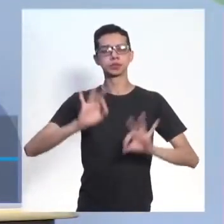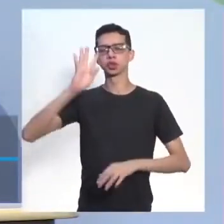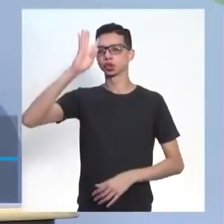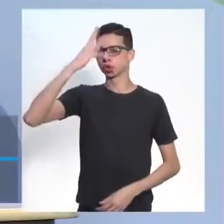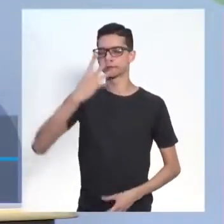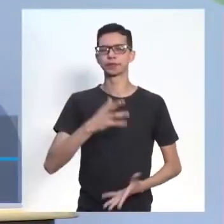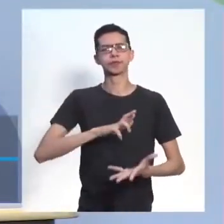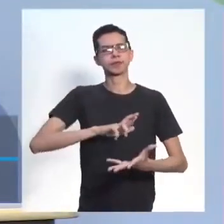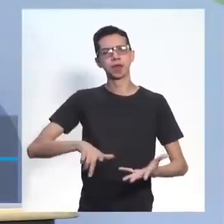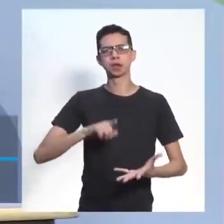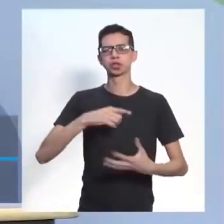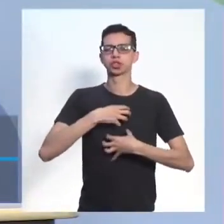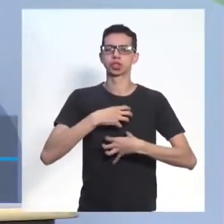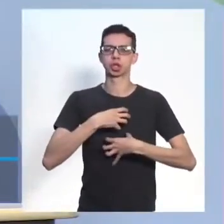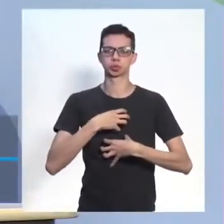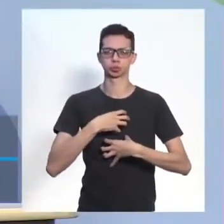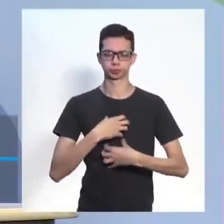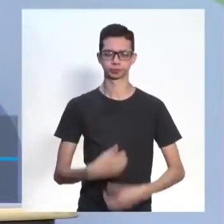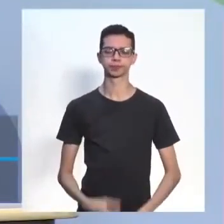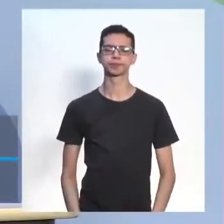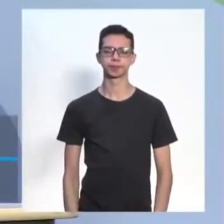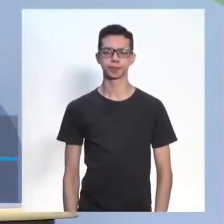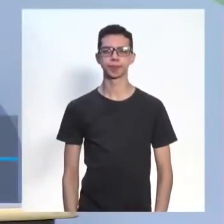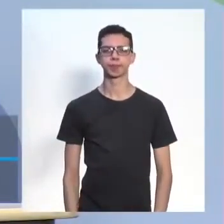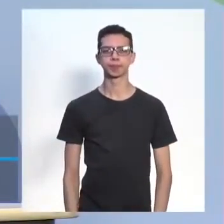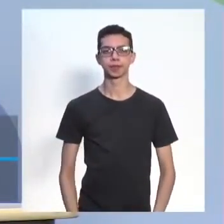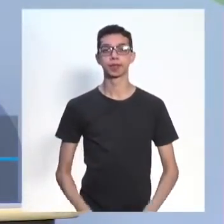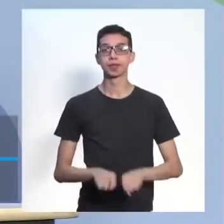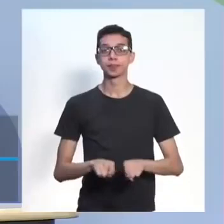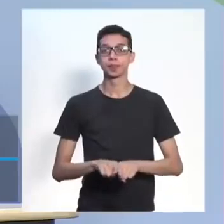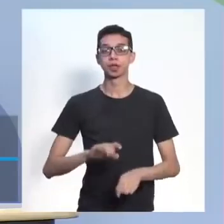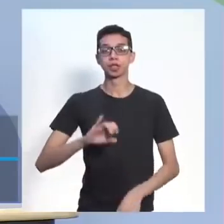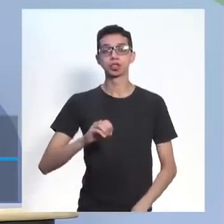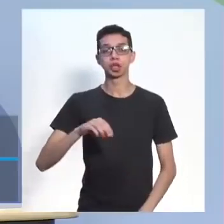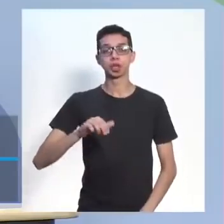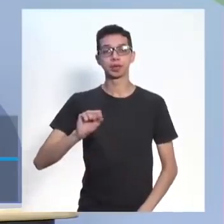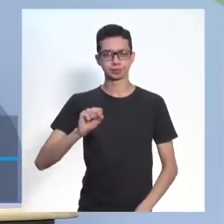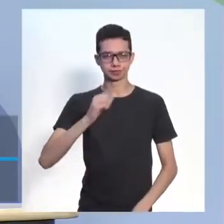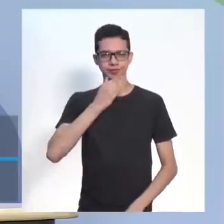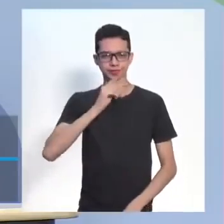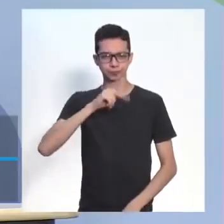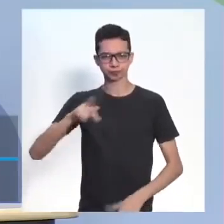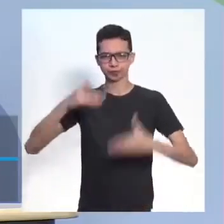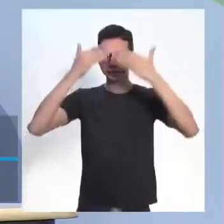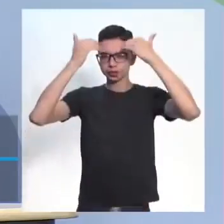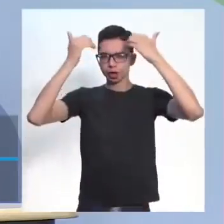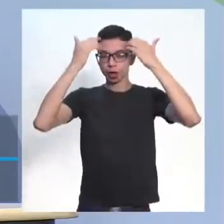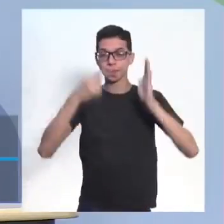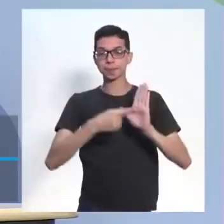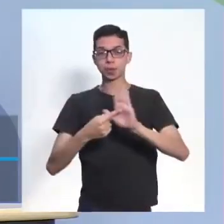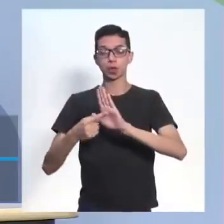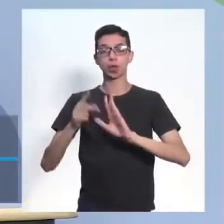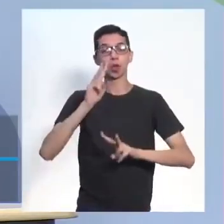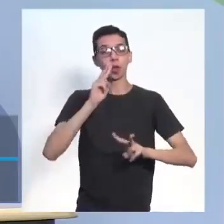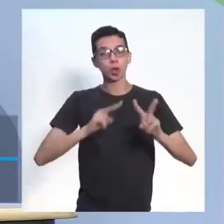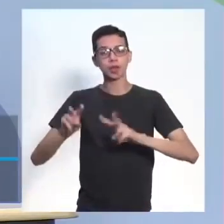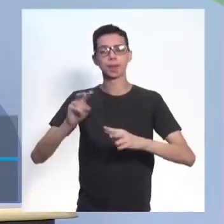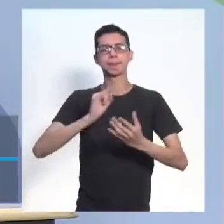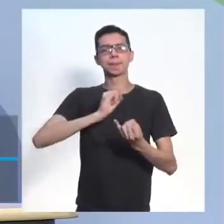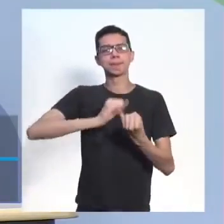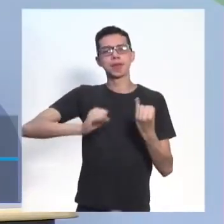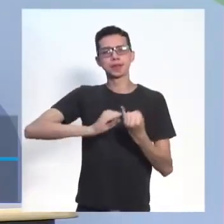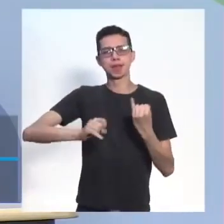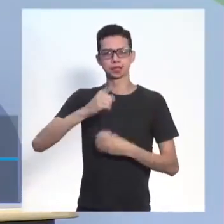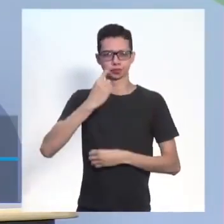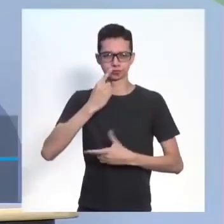Como uma delas, como o Jonas mostrou agora, ele corresponde, então, a gente pode olhar a metade da circunferência em que a gente